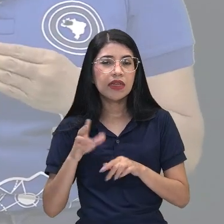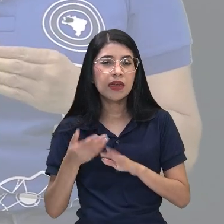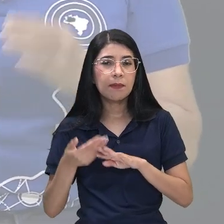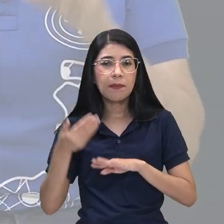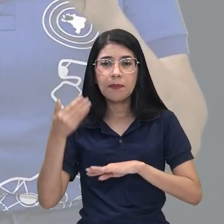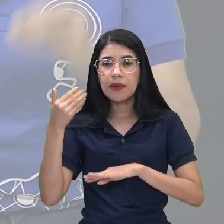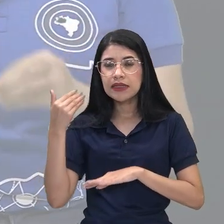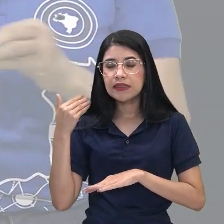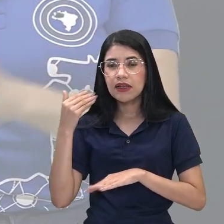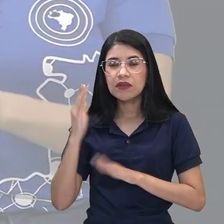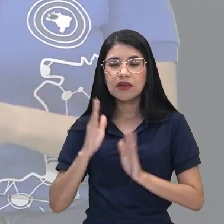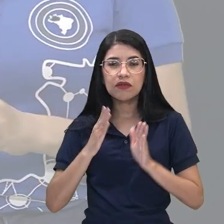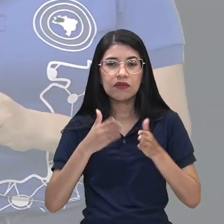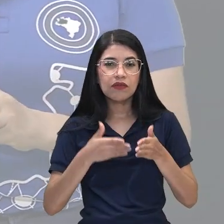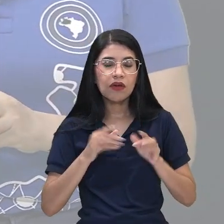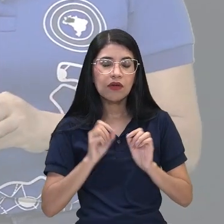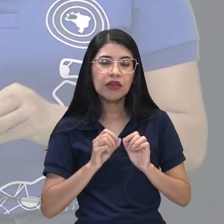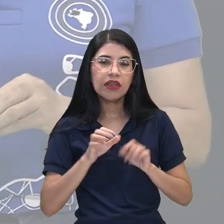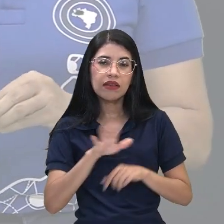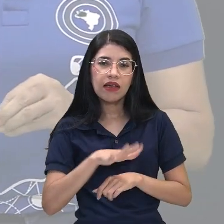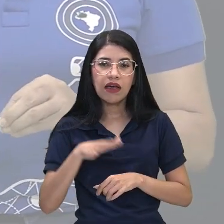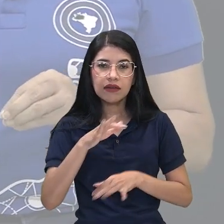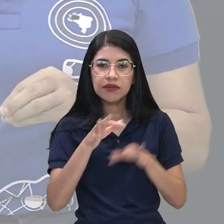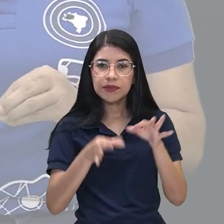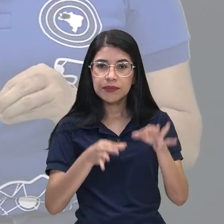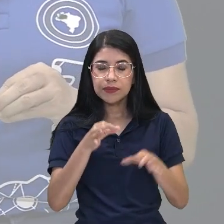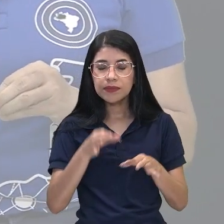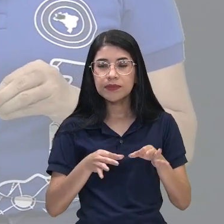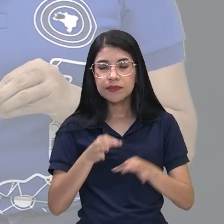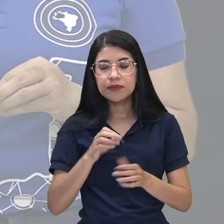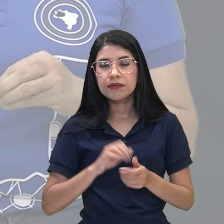mais voltado para essa área do direito. E, de